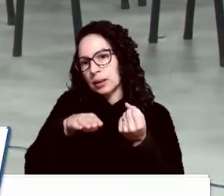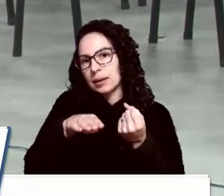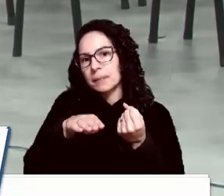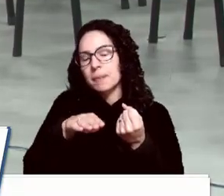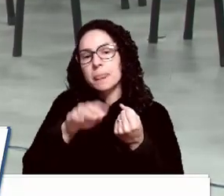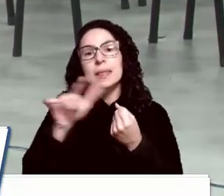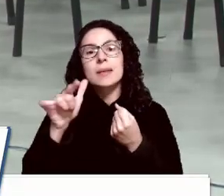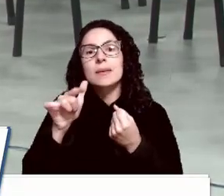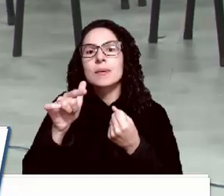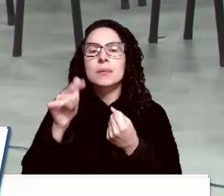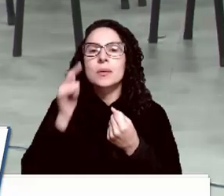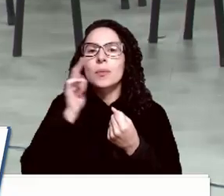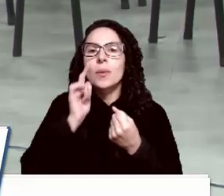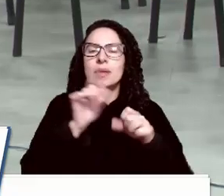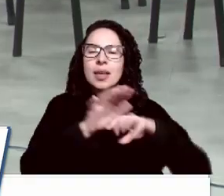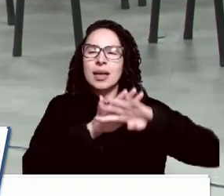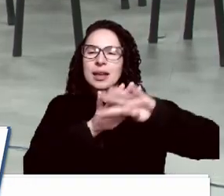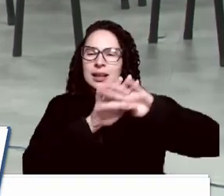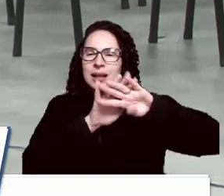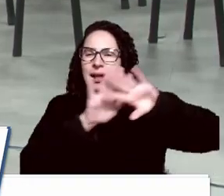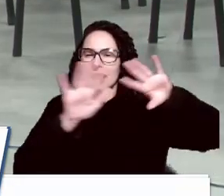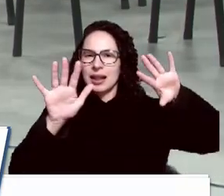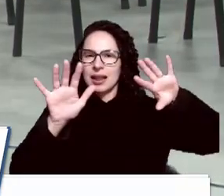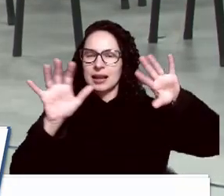aquelas telas de proteção que você segura